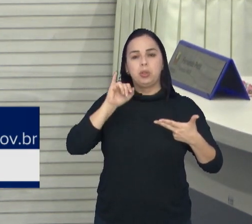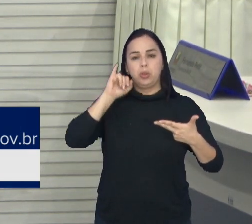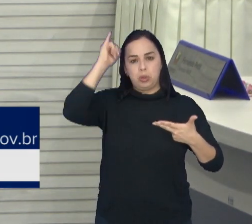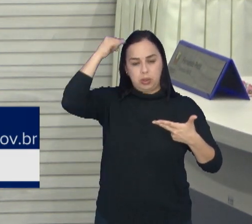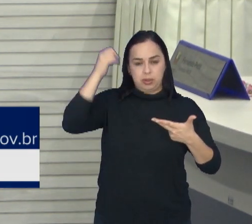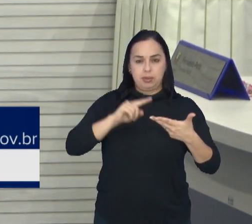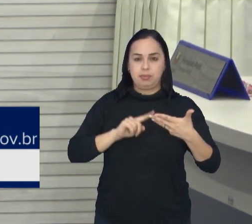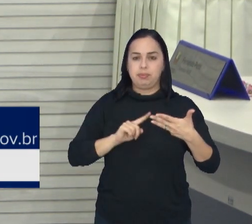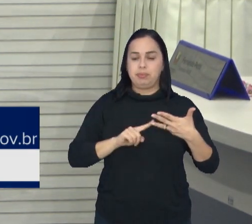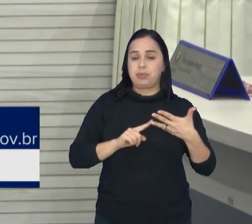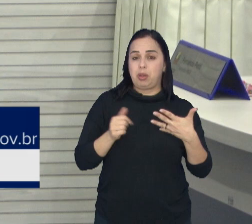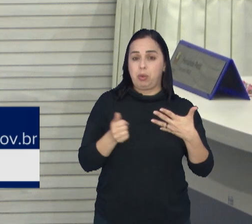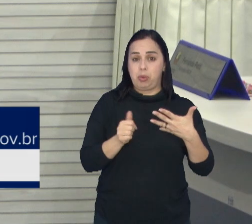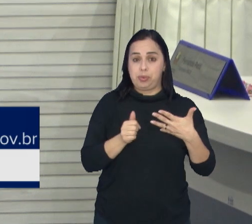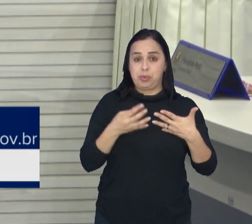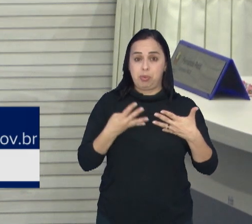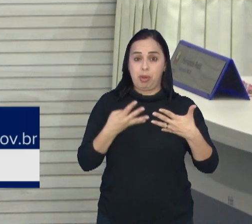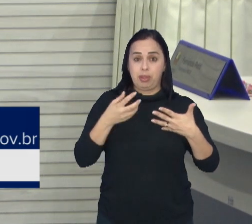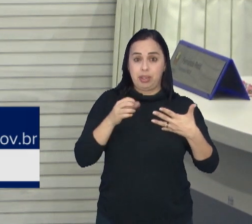Processo número